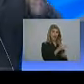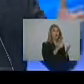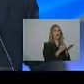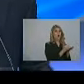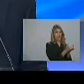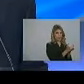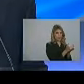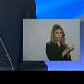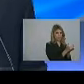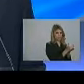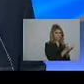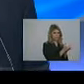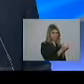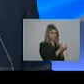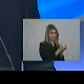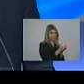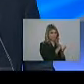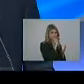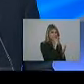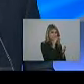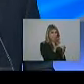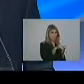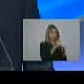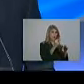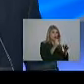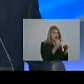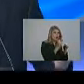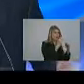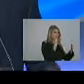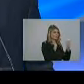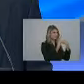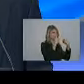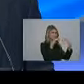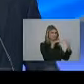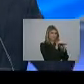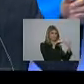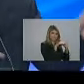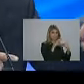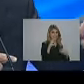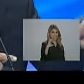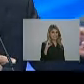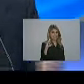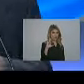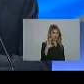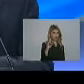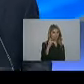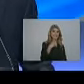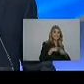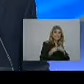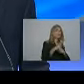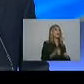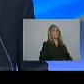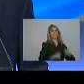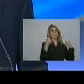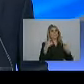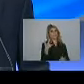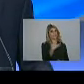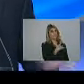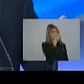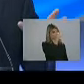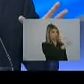uma série de ações. Passa, por exemplo, por construir ciclovias em toda a cidade, melhorando a mobilidade e melhorando a saúde da